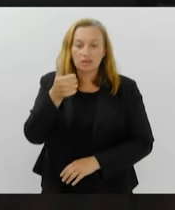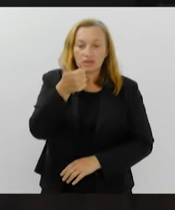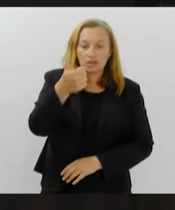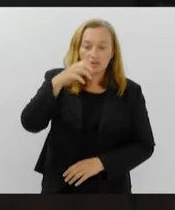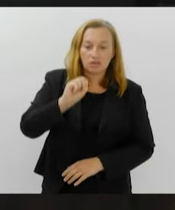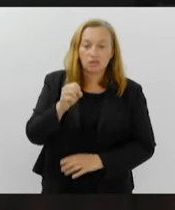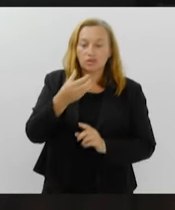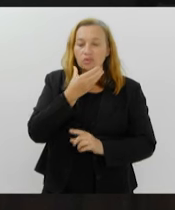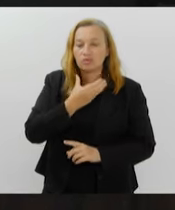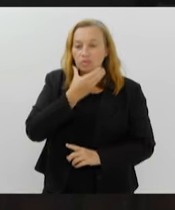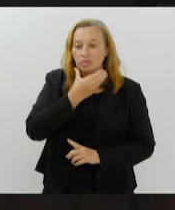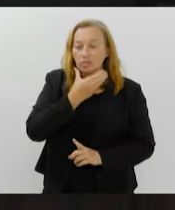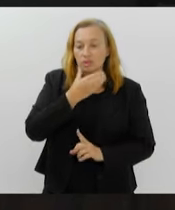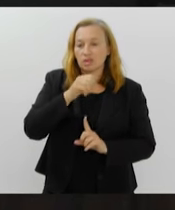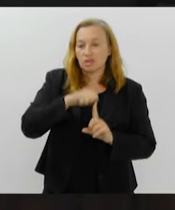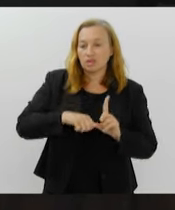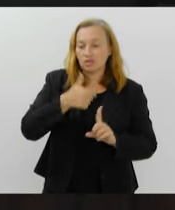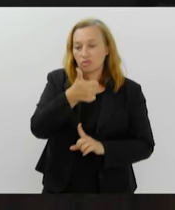2013